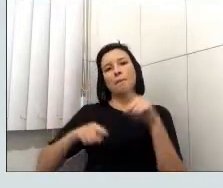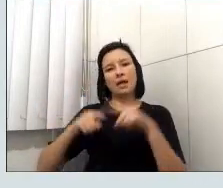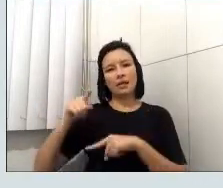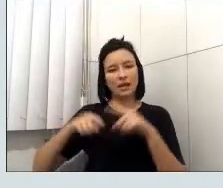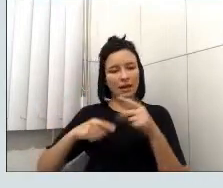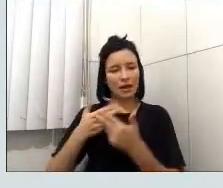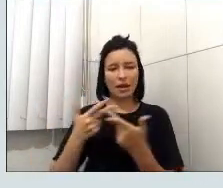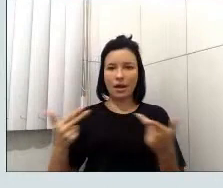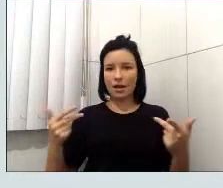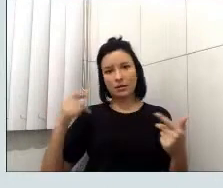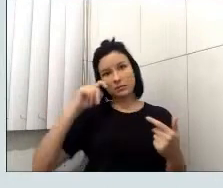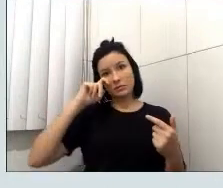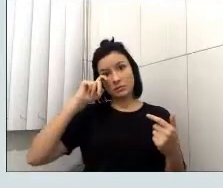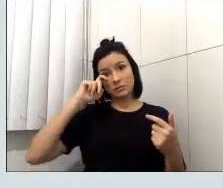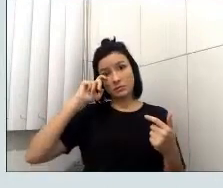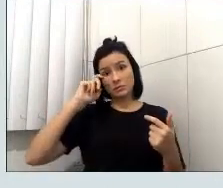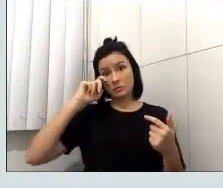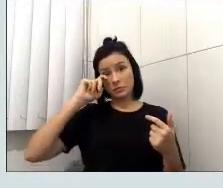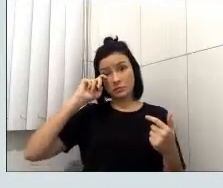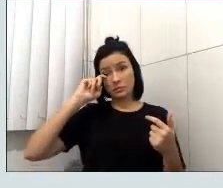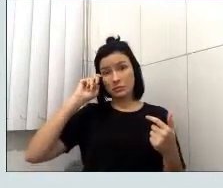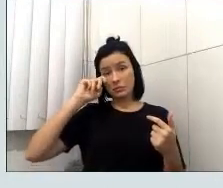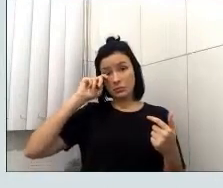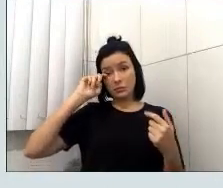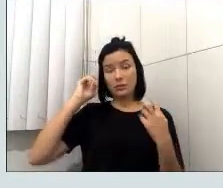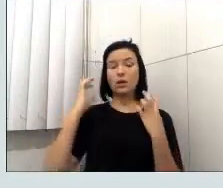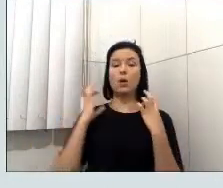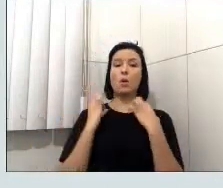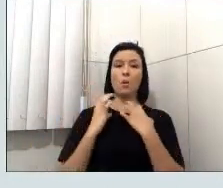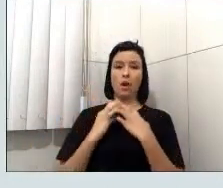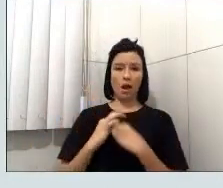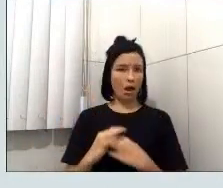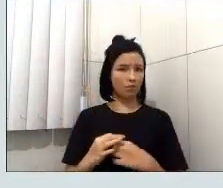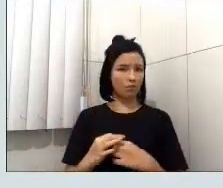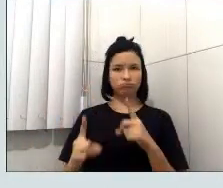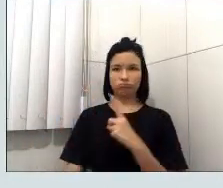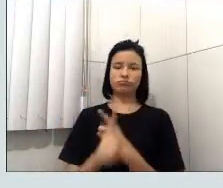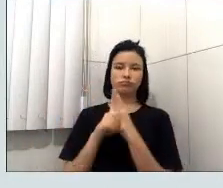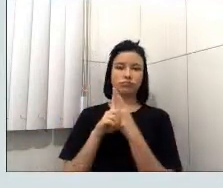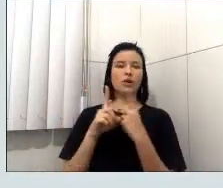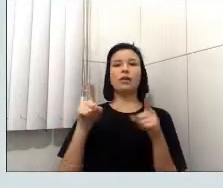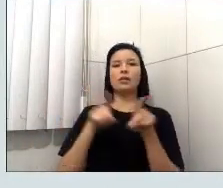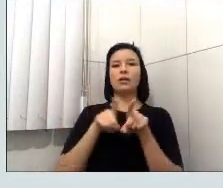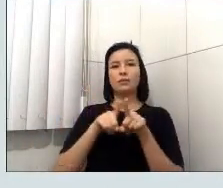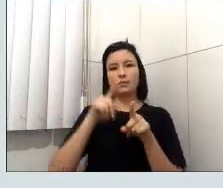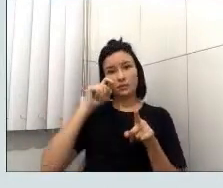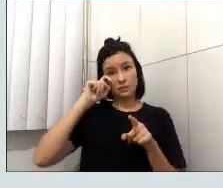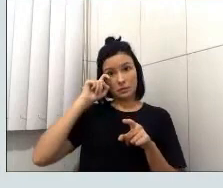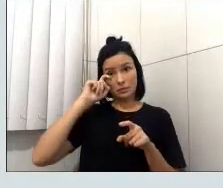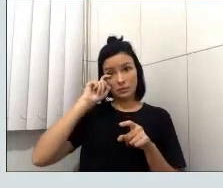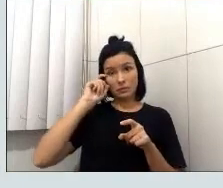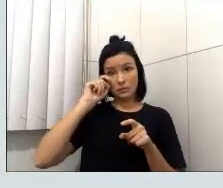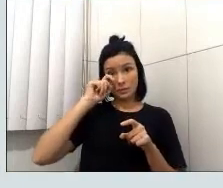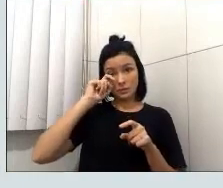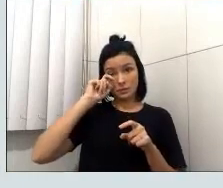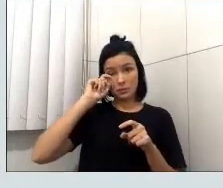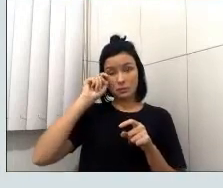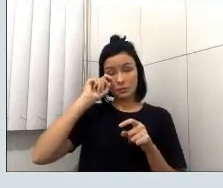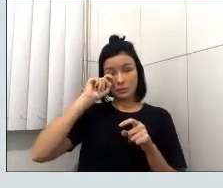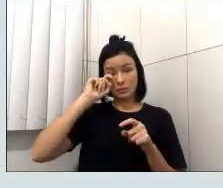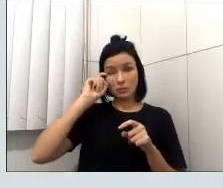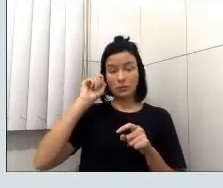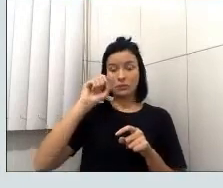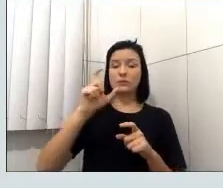esculturas, diversos colares são encontrados, e os sambaques, que são